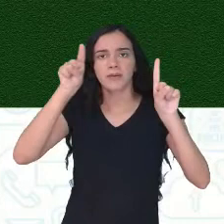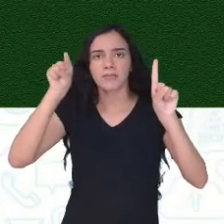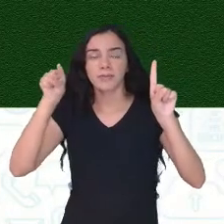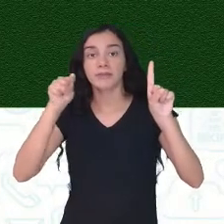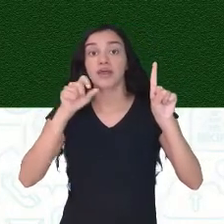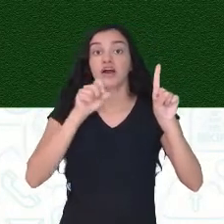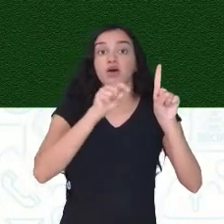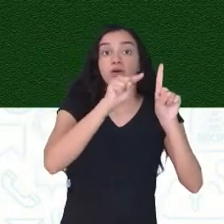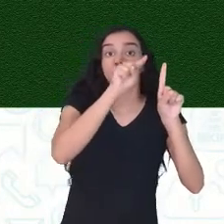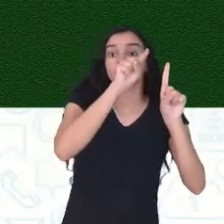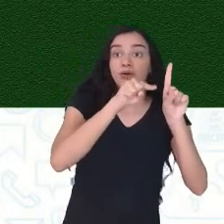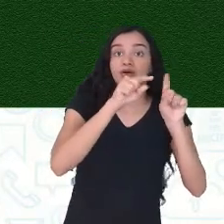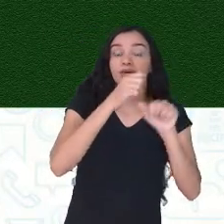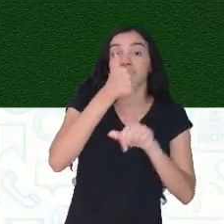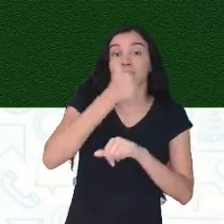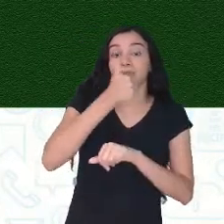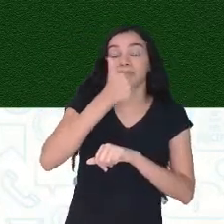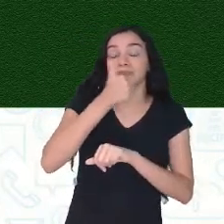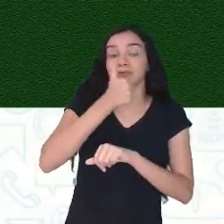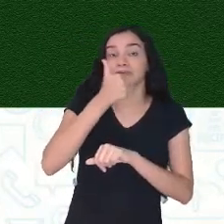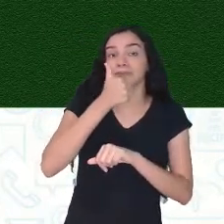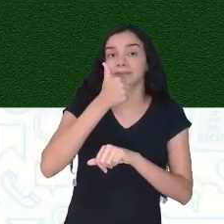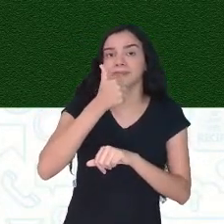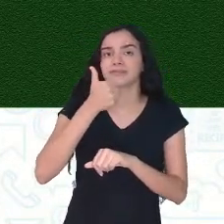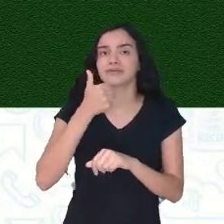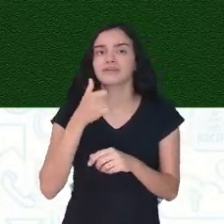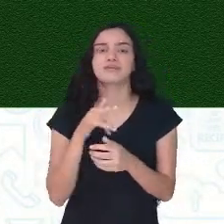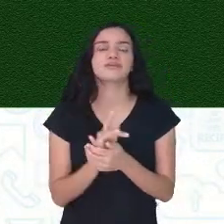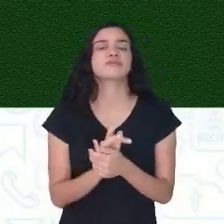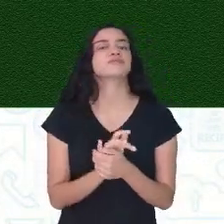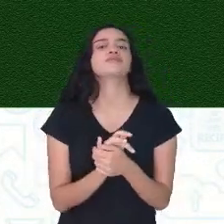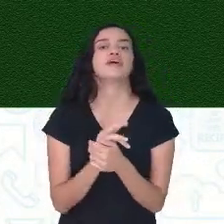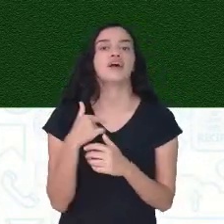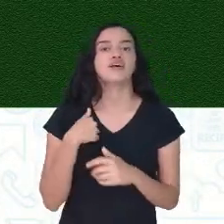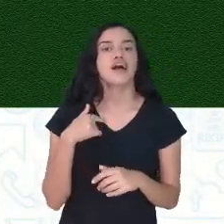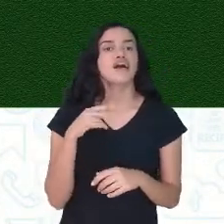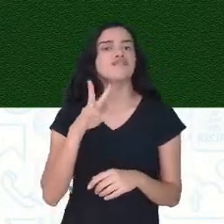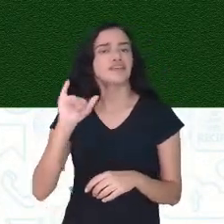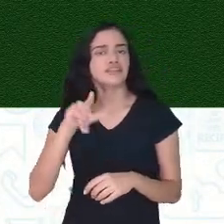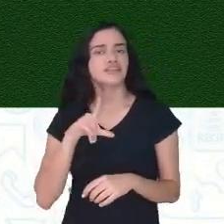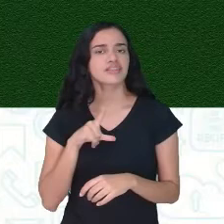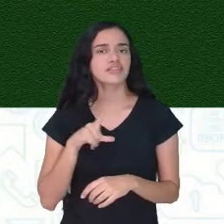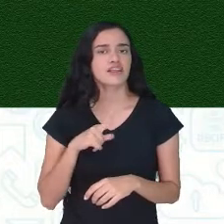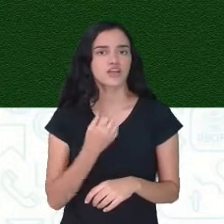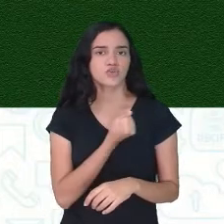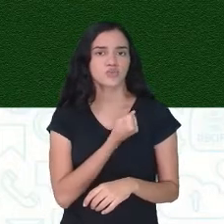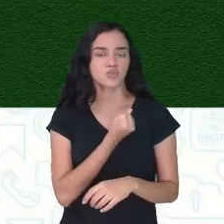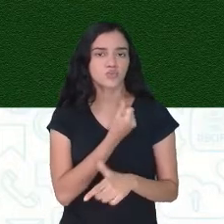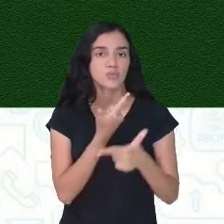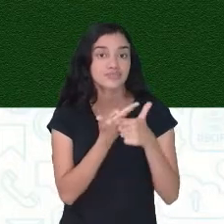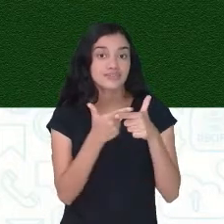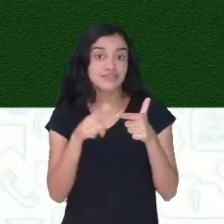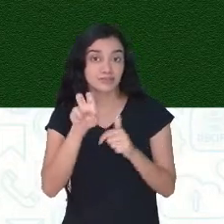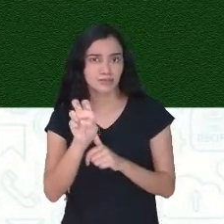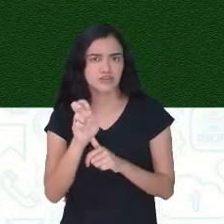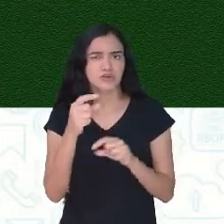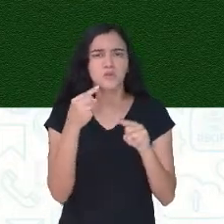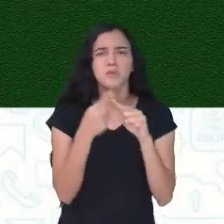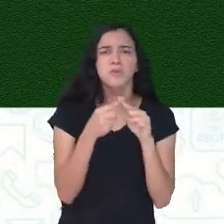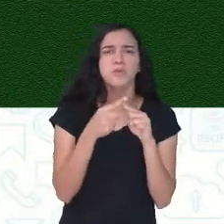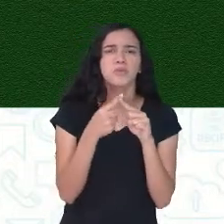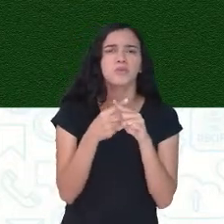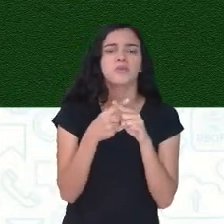primeiro perto do 3, eu vou ter um número racional dividido em 5. Por quê? Porque